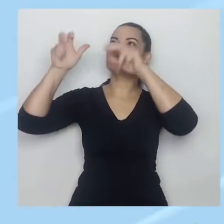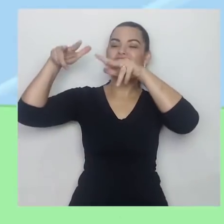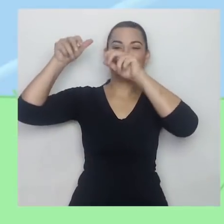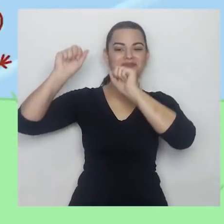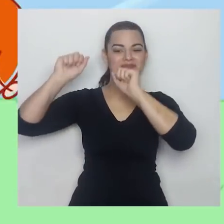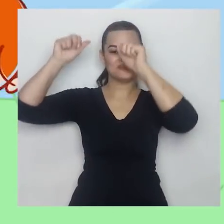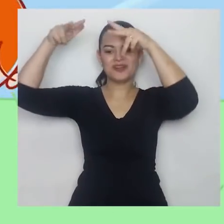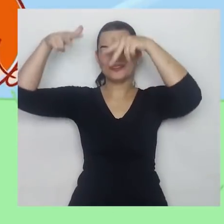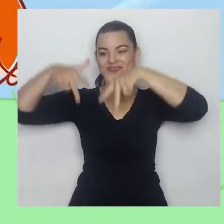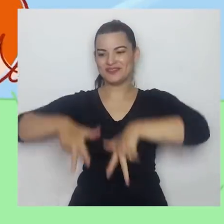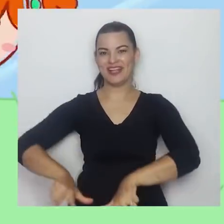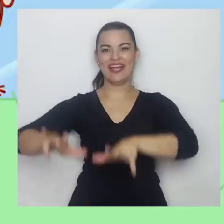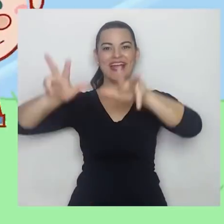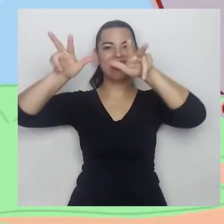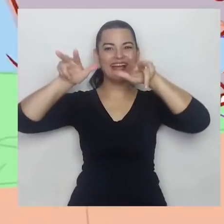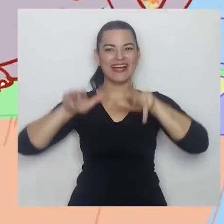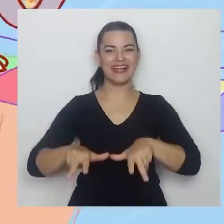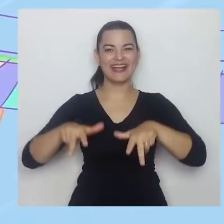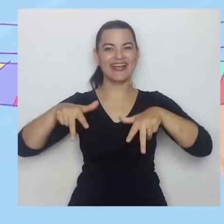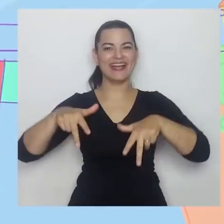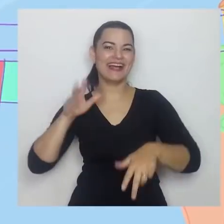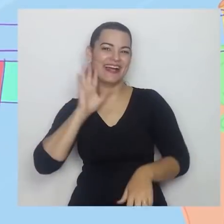Yupi!